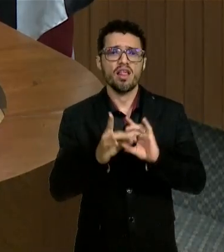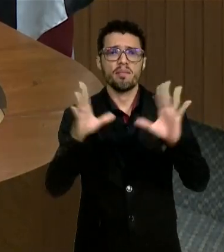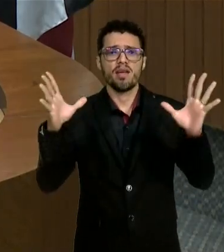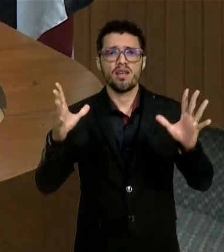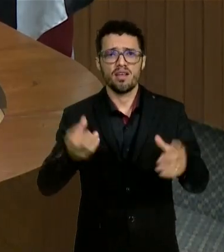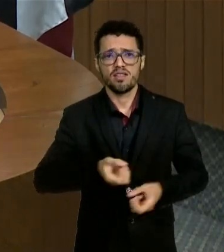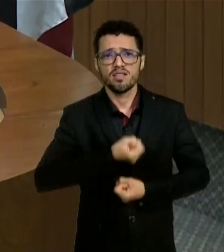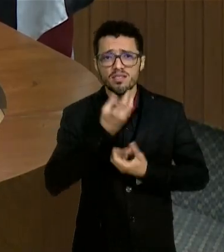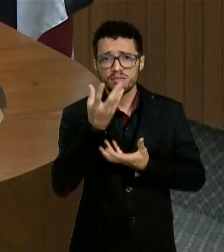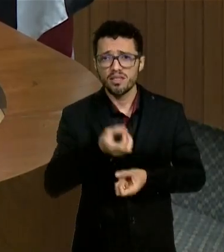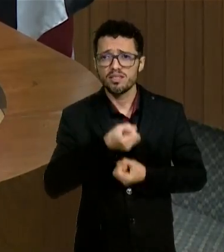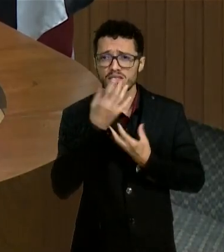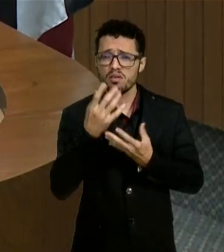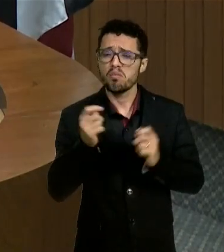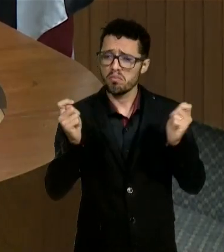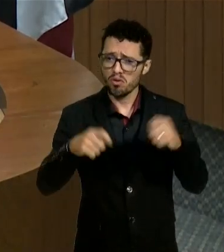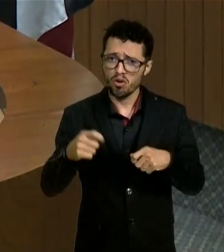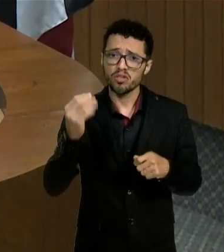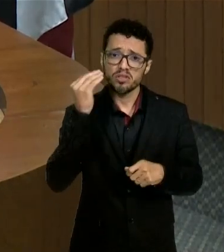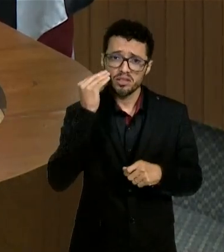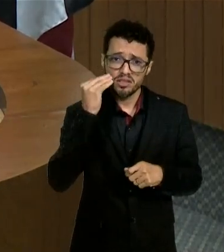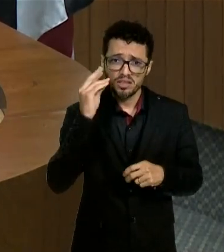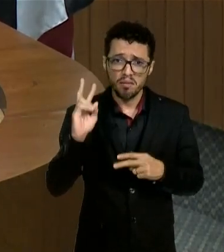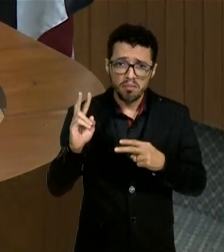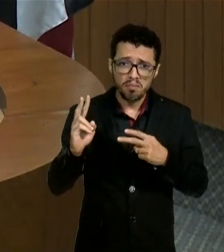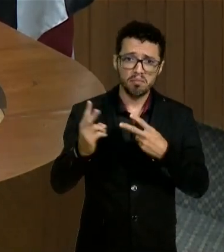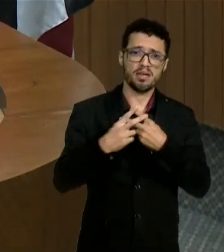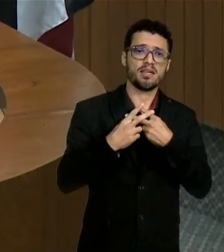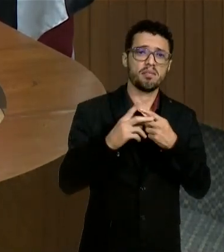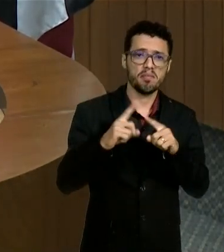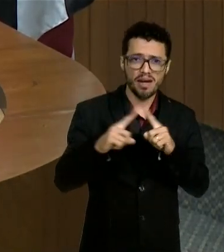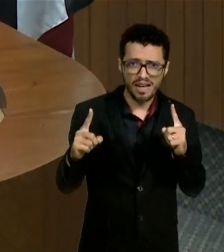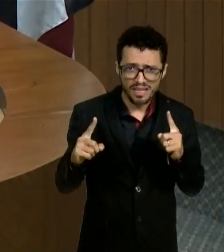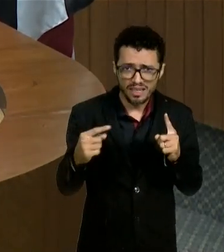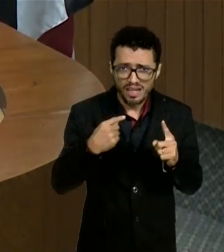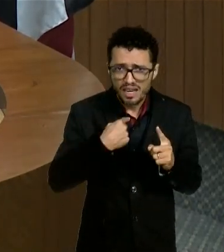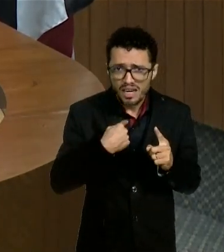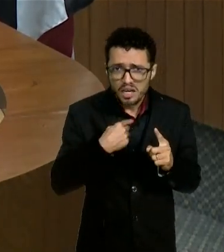pode tentar prender, mas me silenciar, jamais, enquanto estiver vivo.